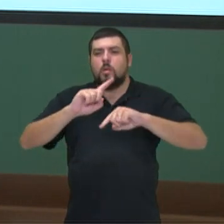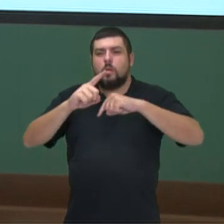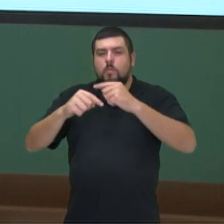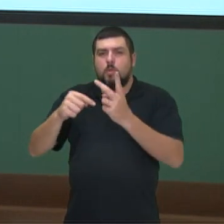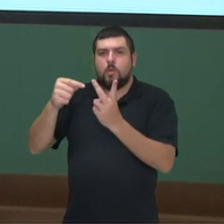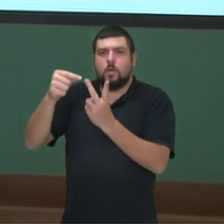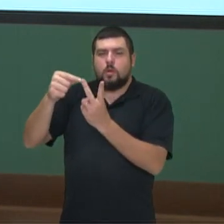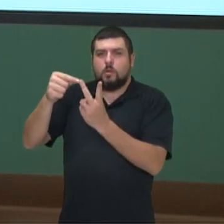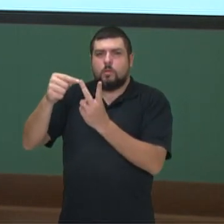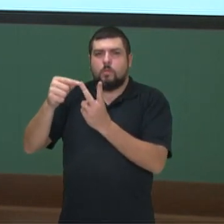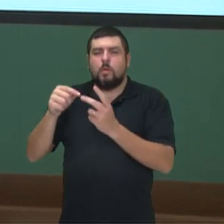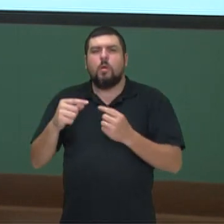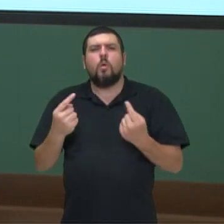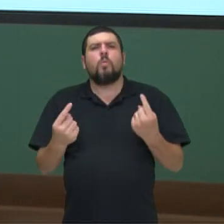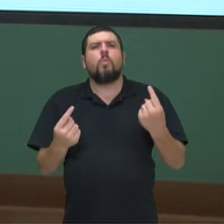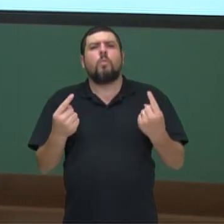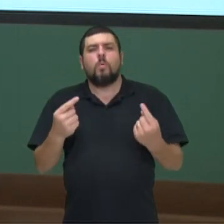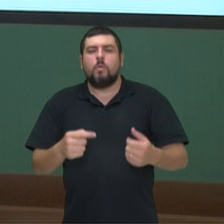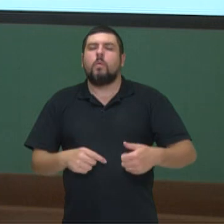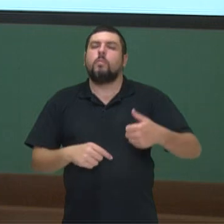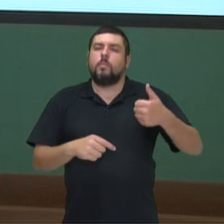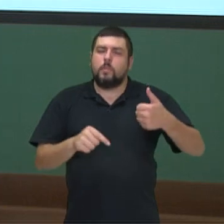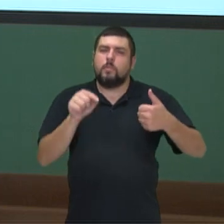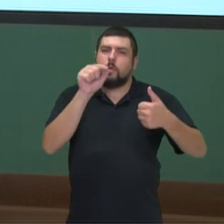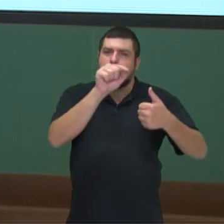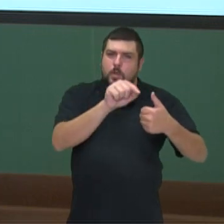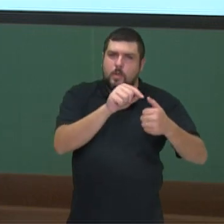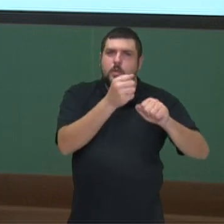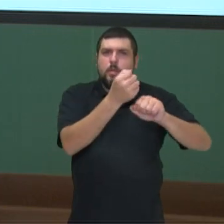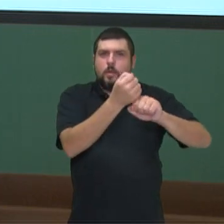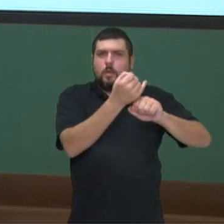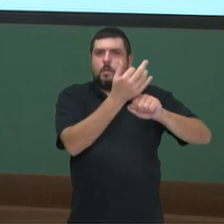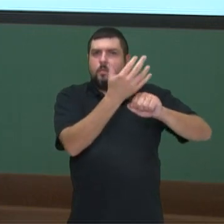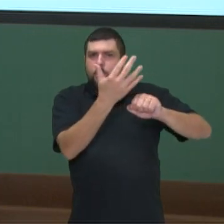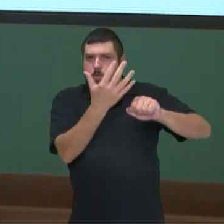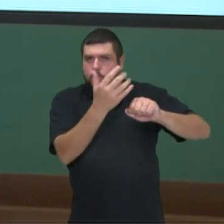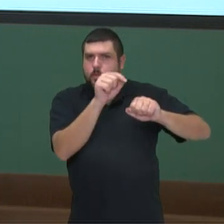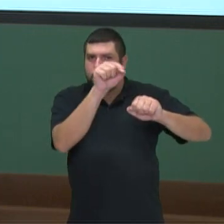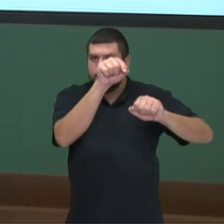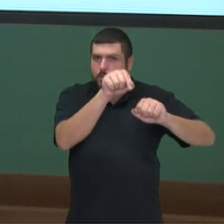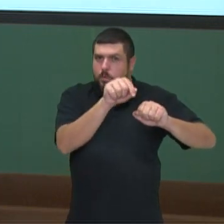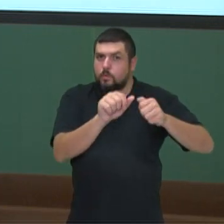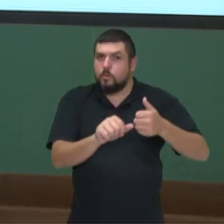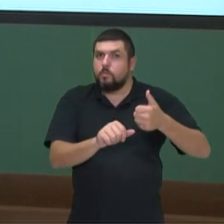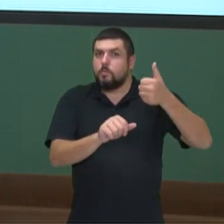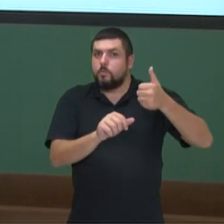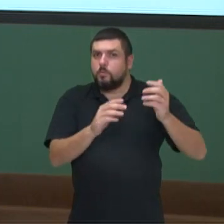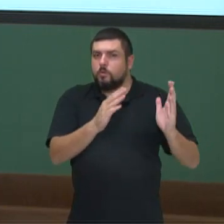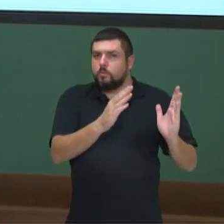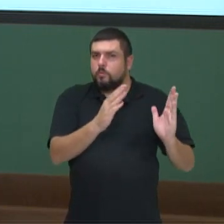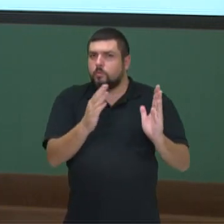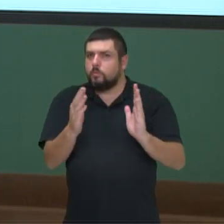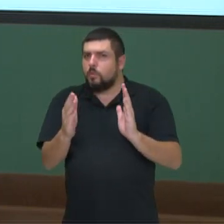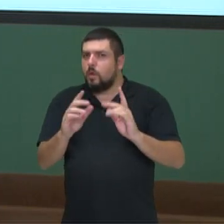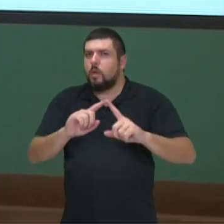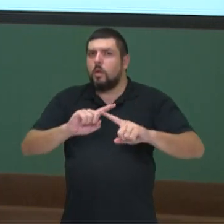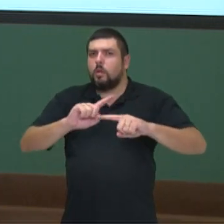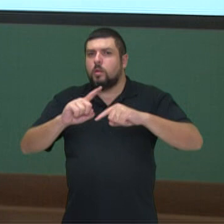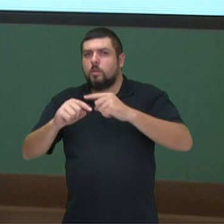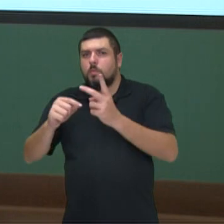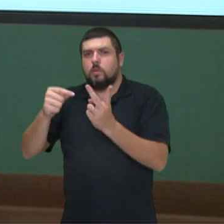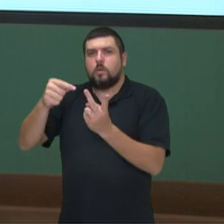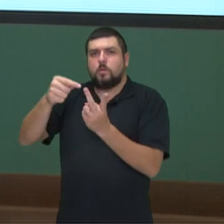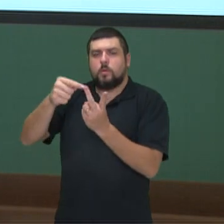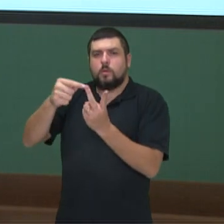primeiro resolvemos a potência na ordem em que aparecem, porque ela apareceu primeiro, e depois a raiz. E